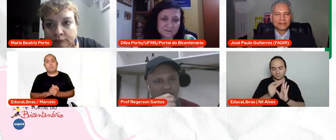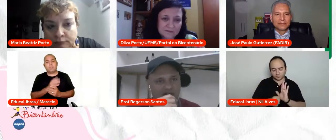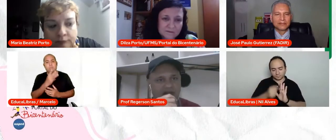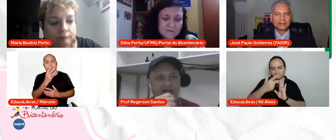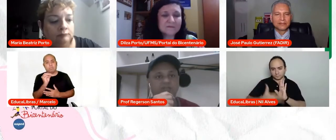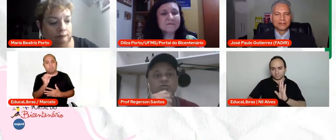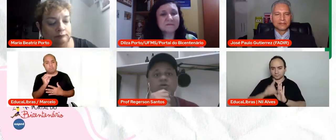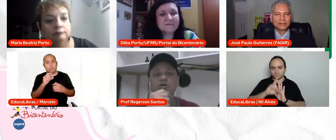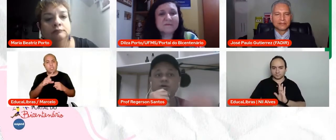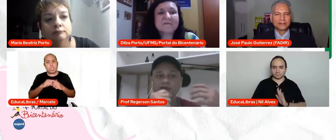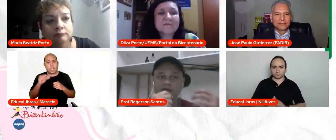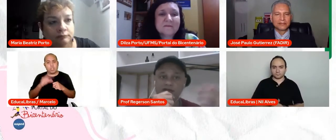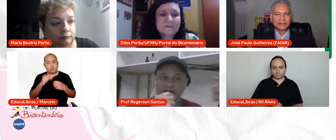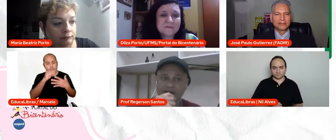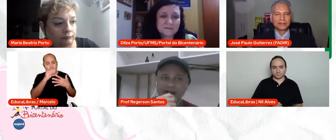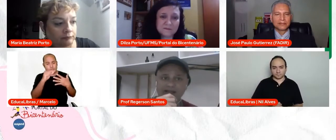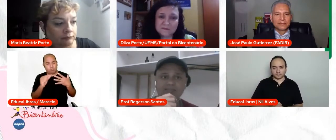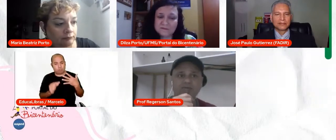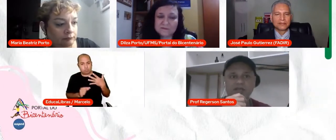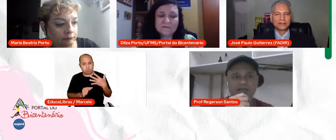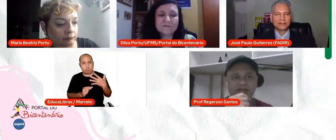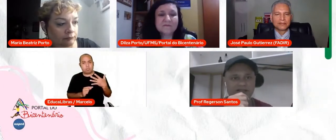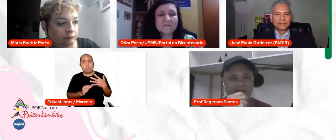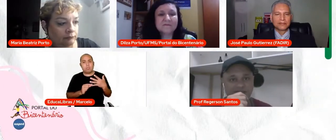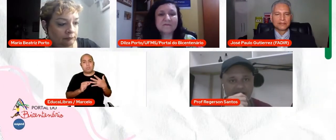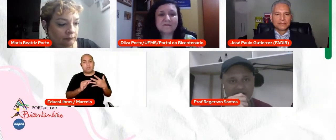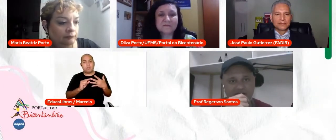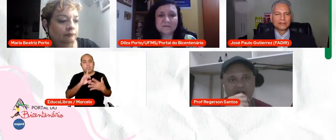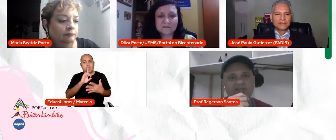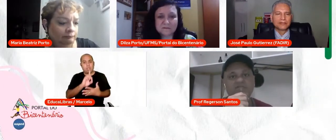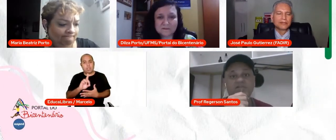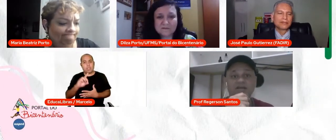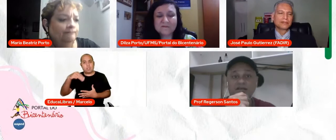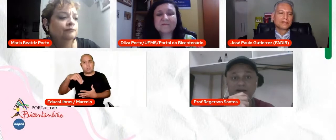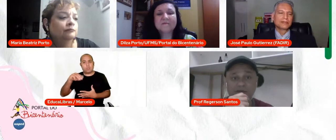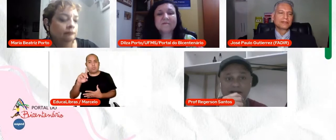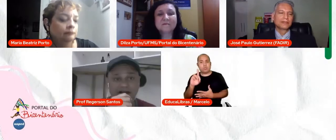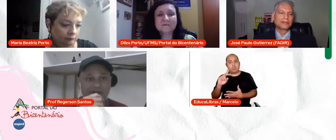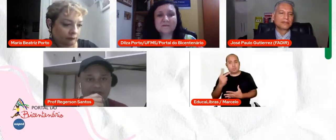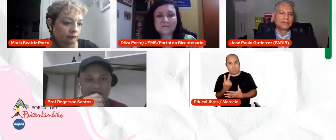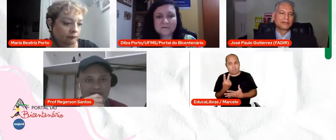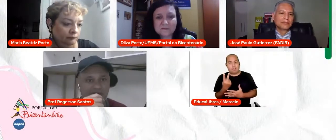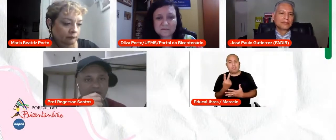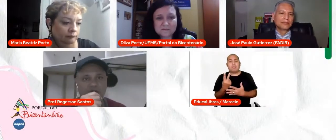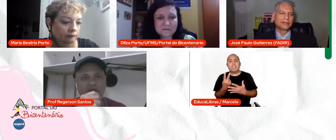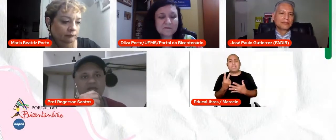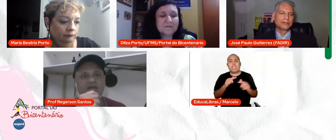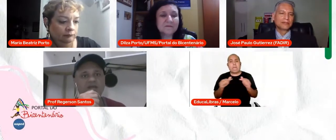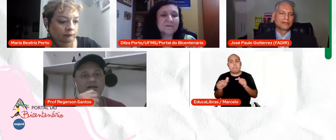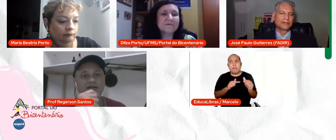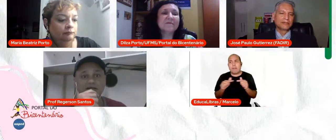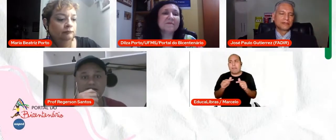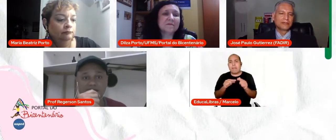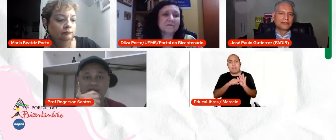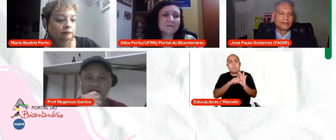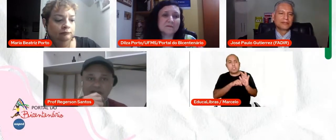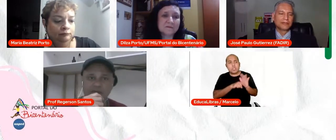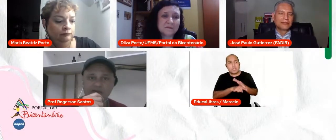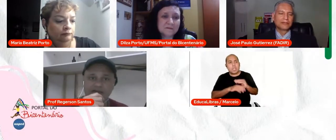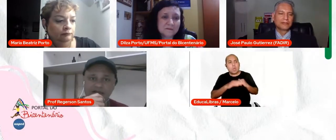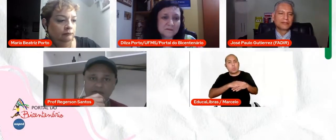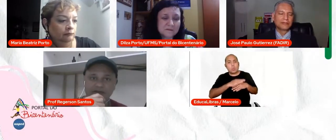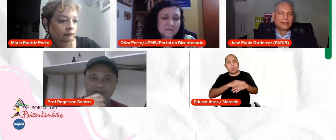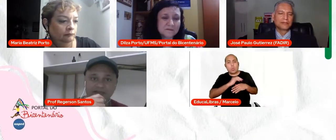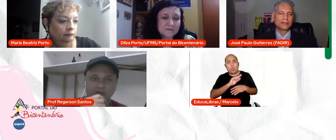Universal dos Direitos, e trabalhar as minorias nas eletivas, trabalhar na pesquisa e autoria, sabe?